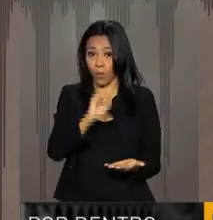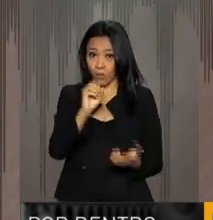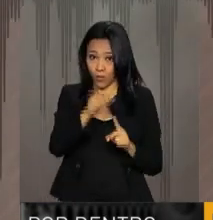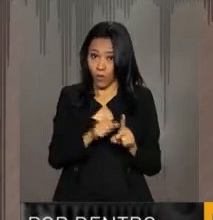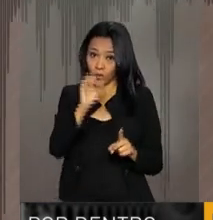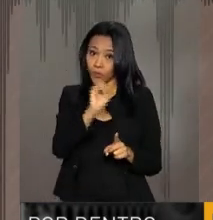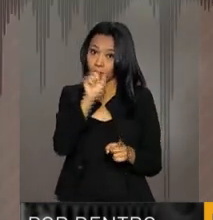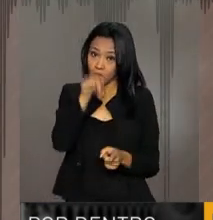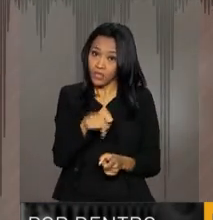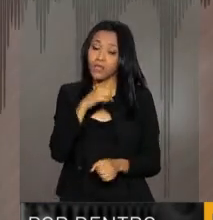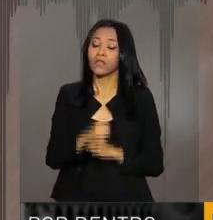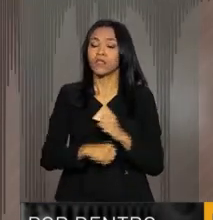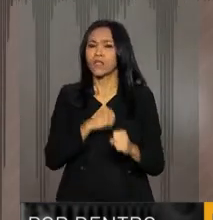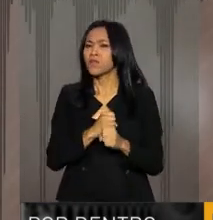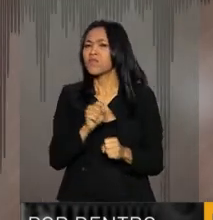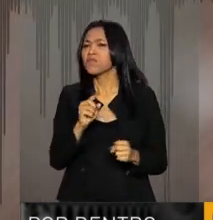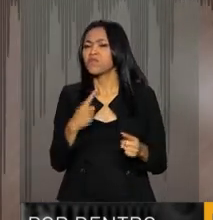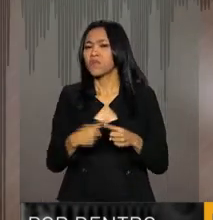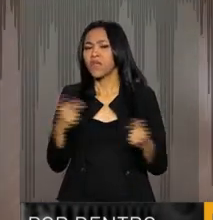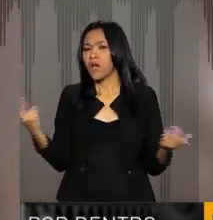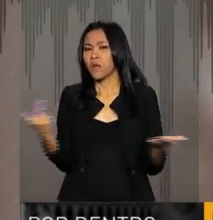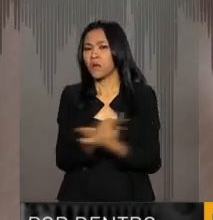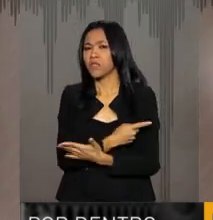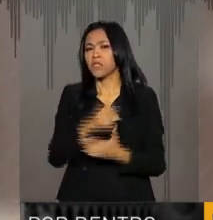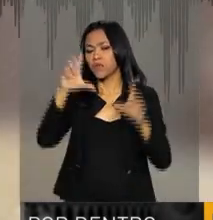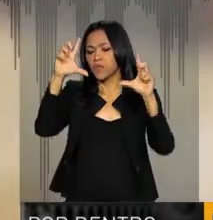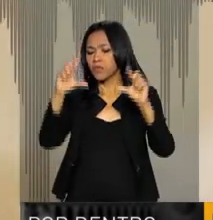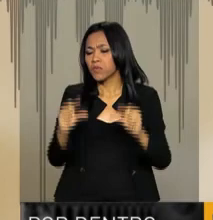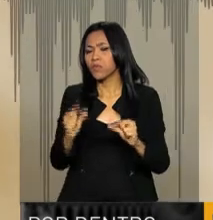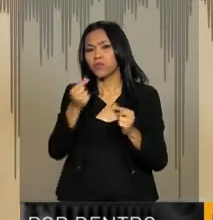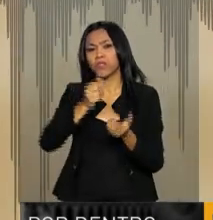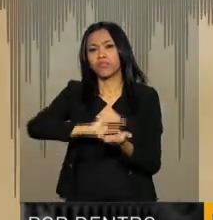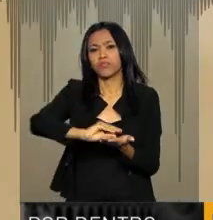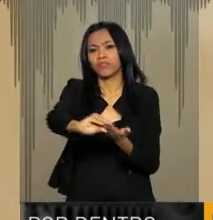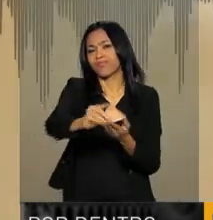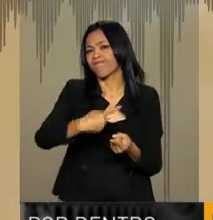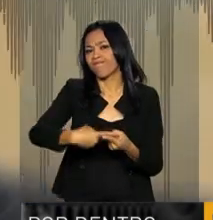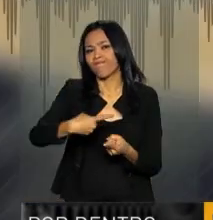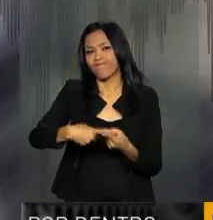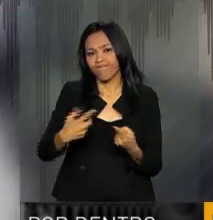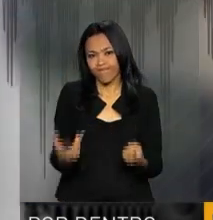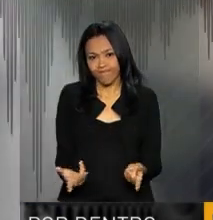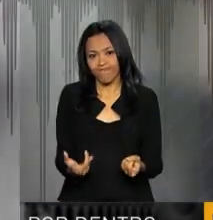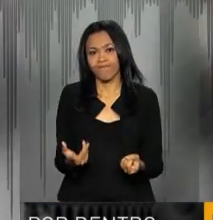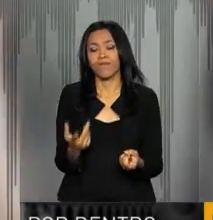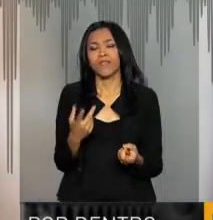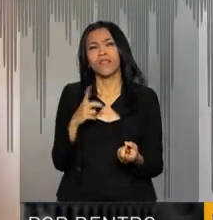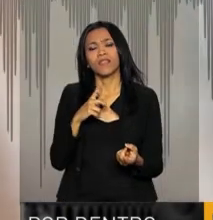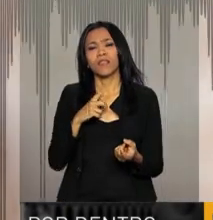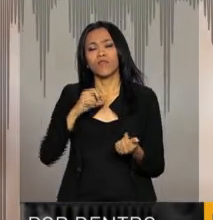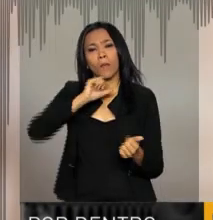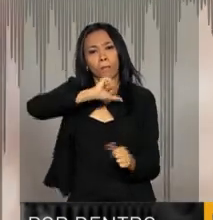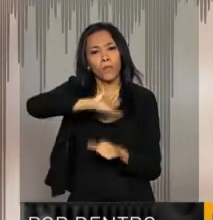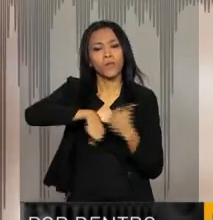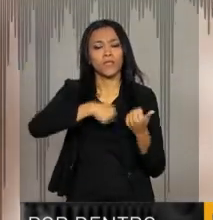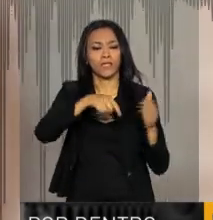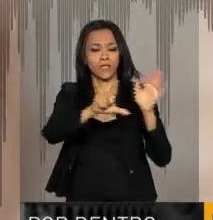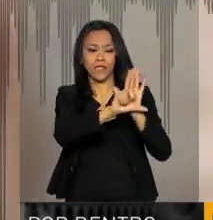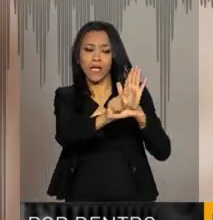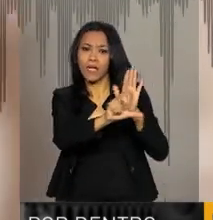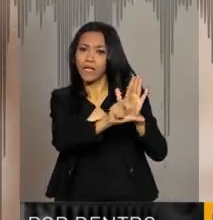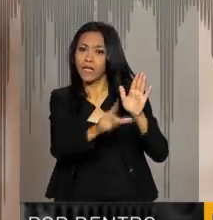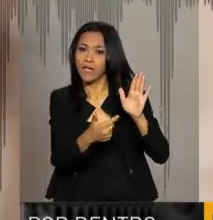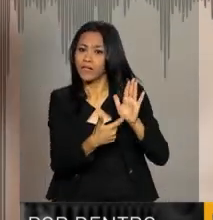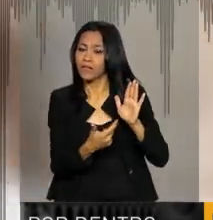de entender porque tem ocorreu essa diminuição de recursos e também houve o lançamento de uma mudança na lei rouanet existe uma